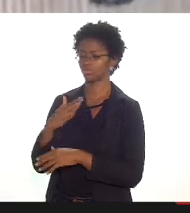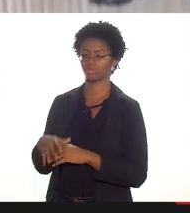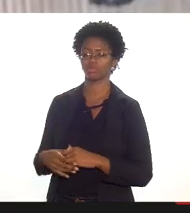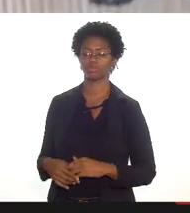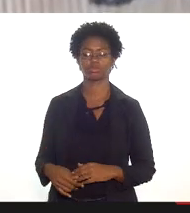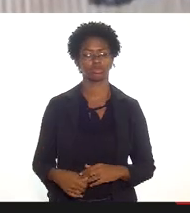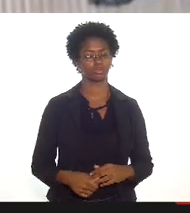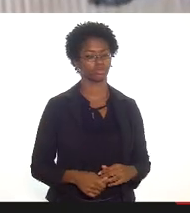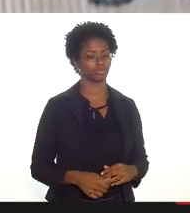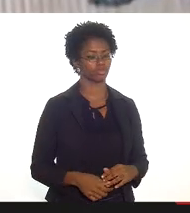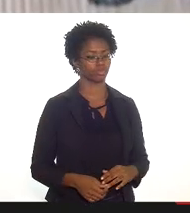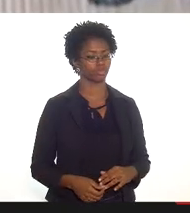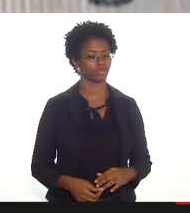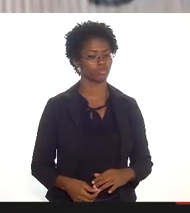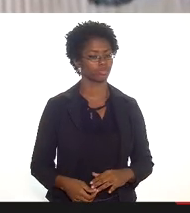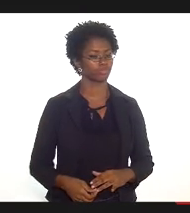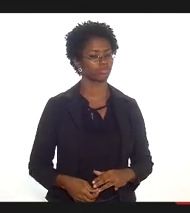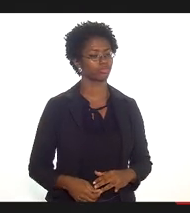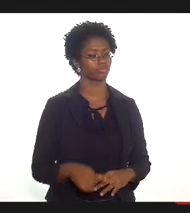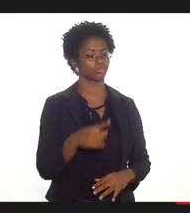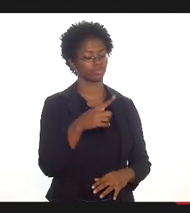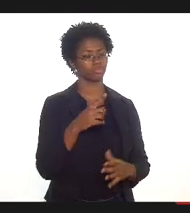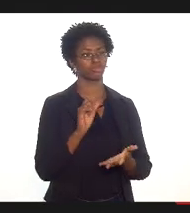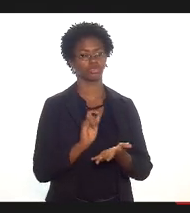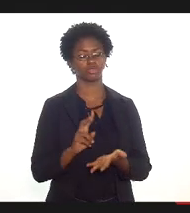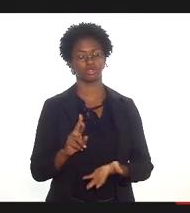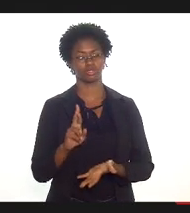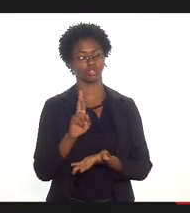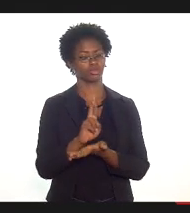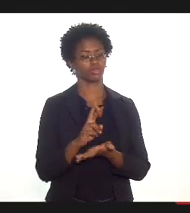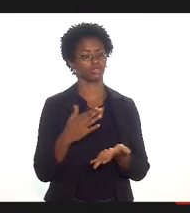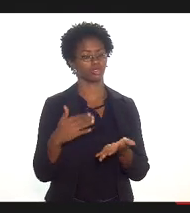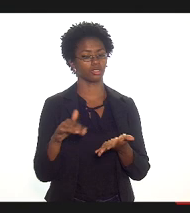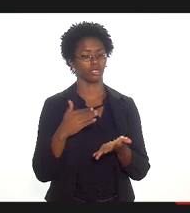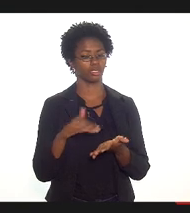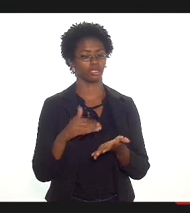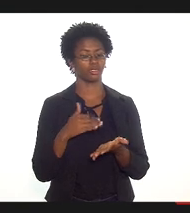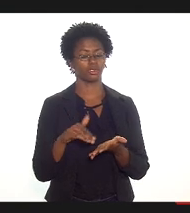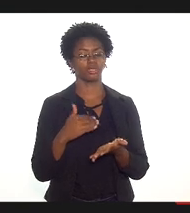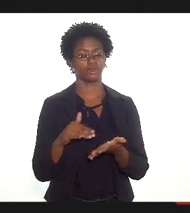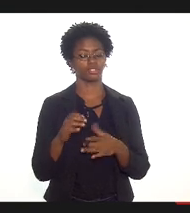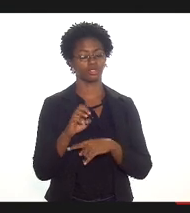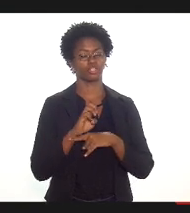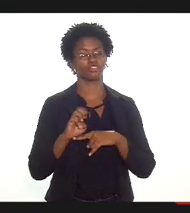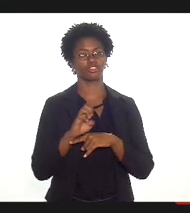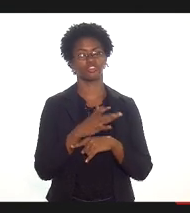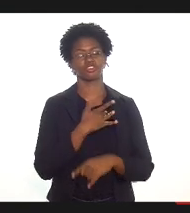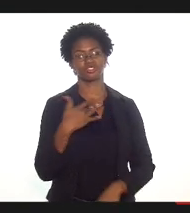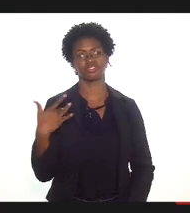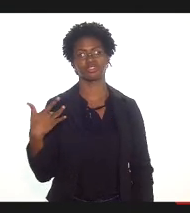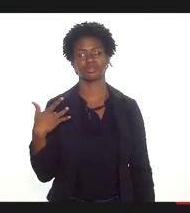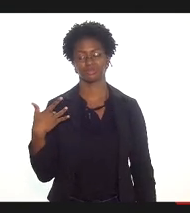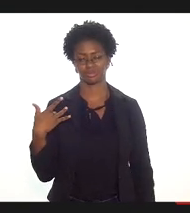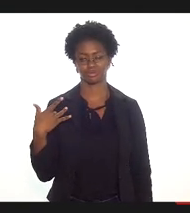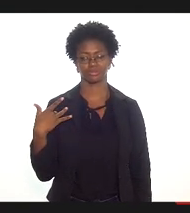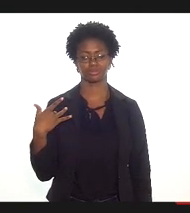não. Representando aqui a Secretaria Estadual de Saúde,